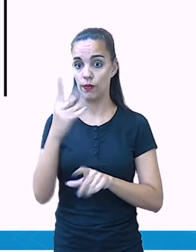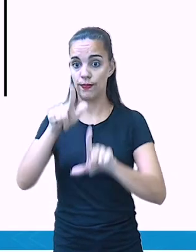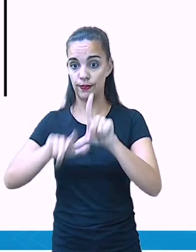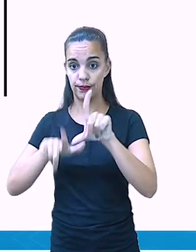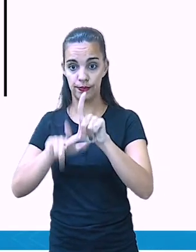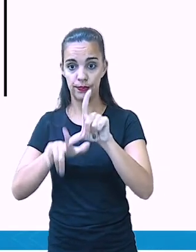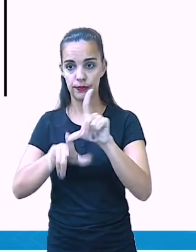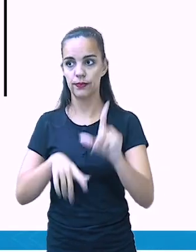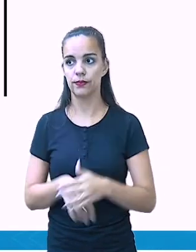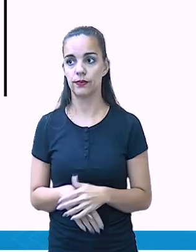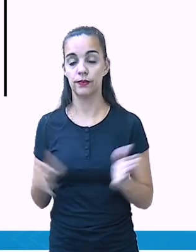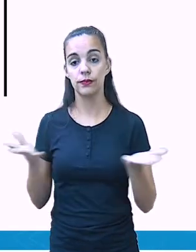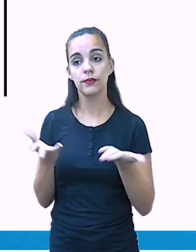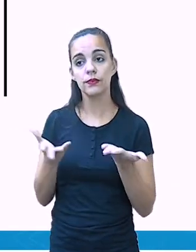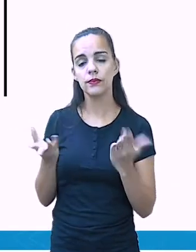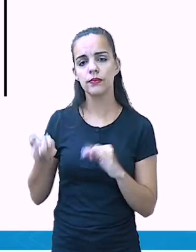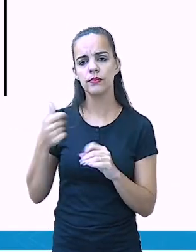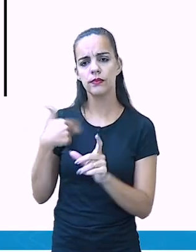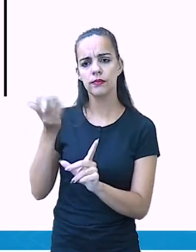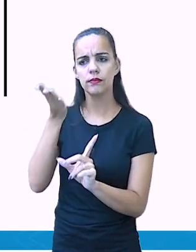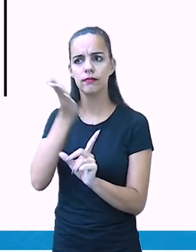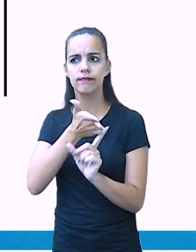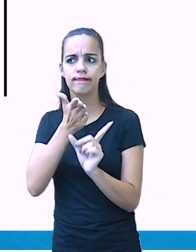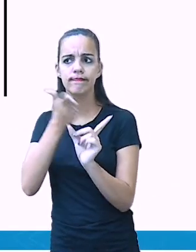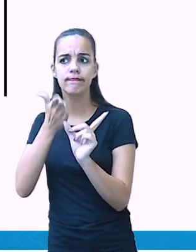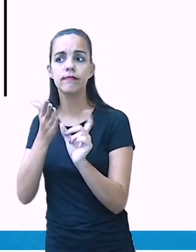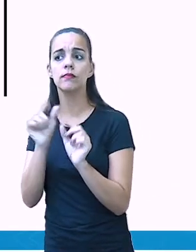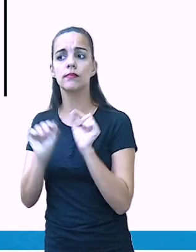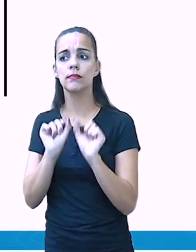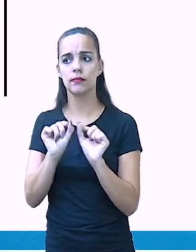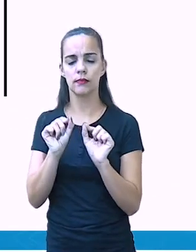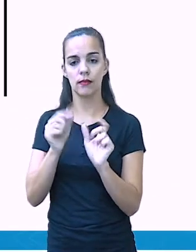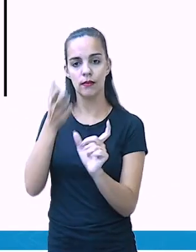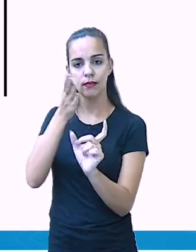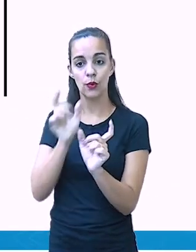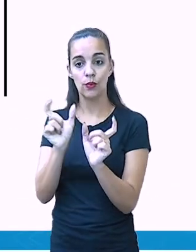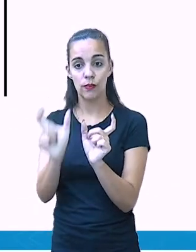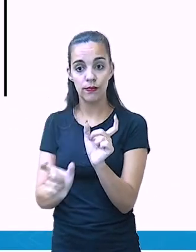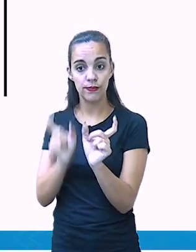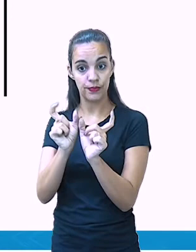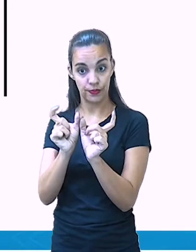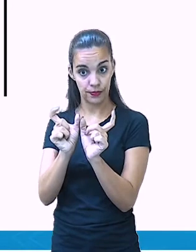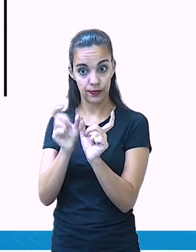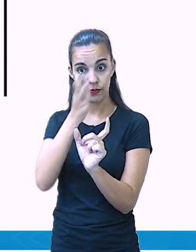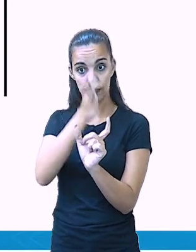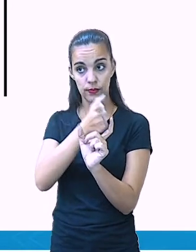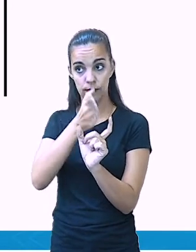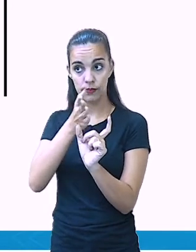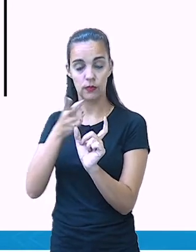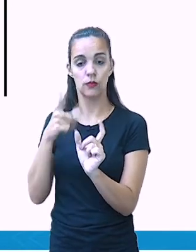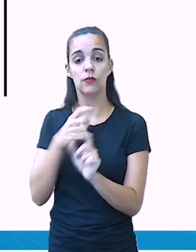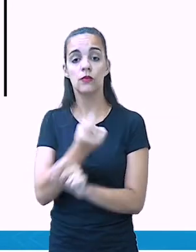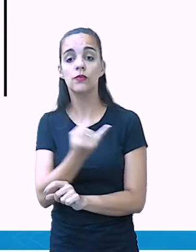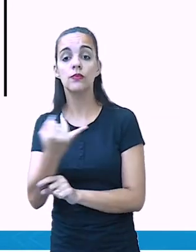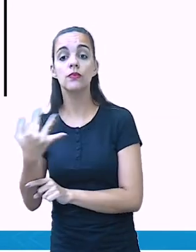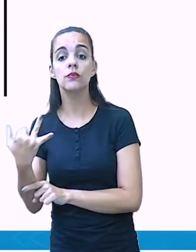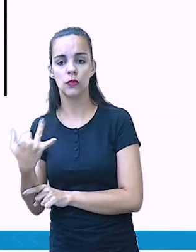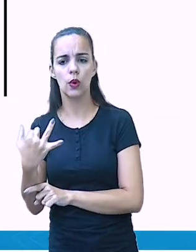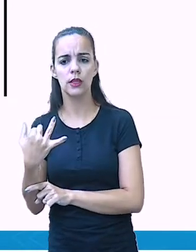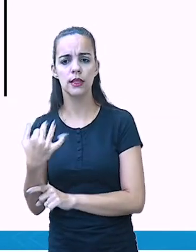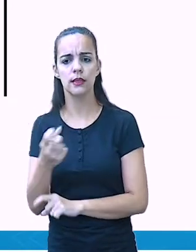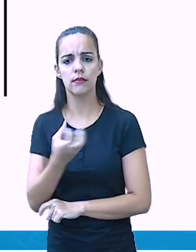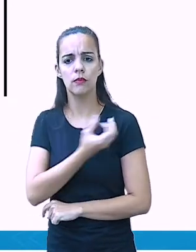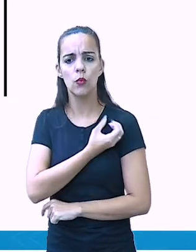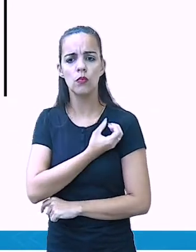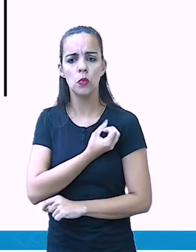letras. Agora, nós vamos separar essa palavra em sílabas. Então, quantas sílabas tem a palavra sapo?